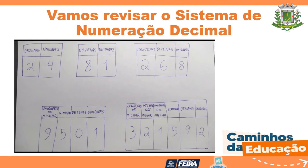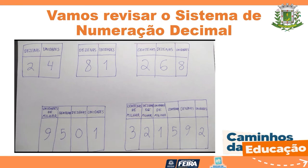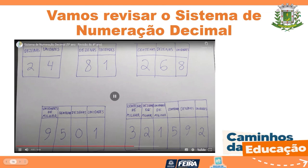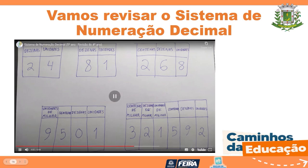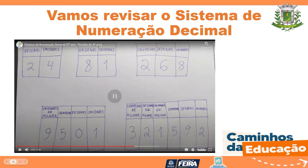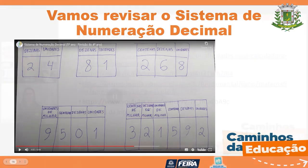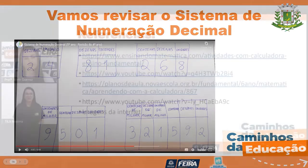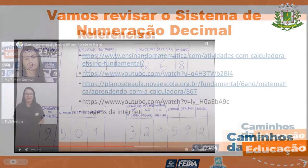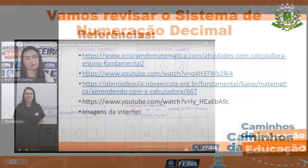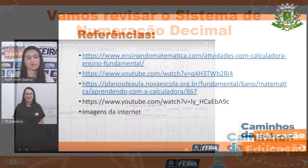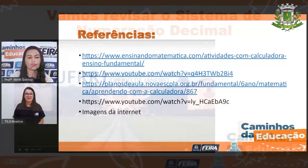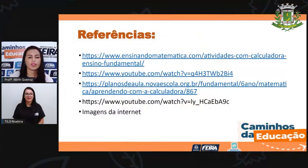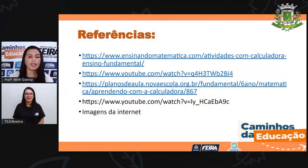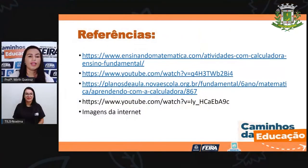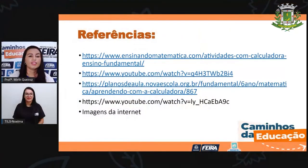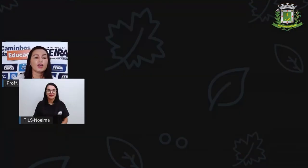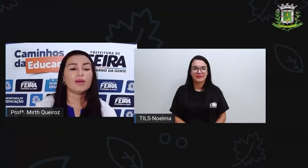lógica.